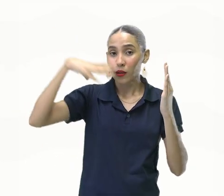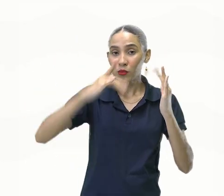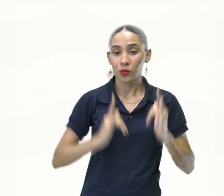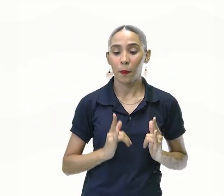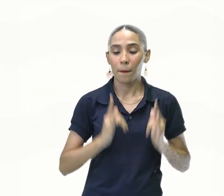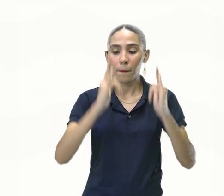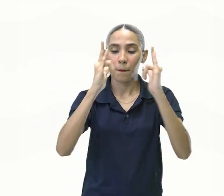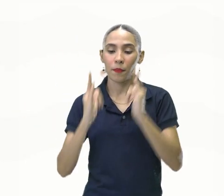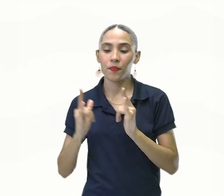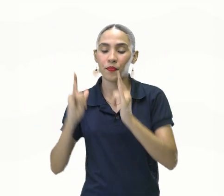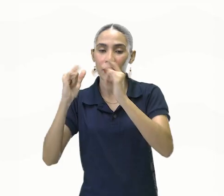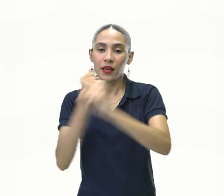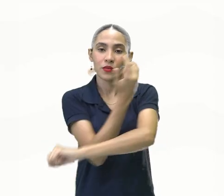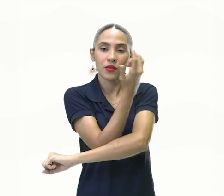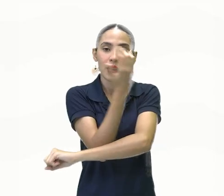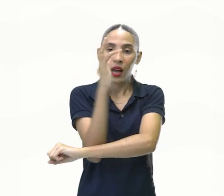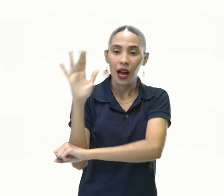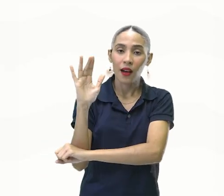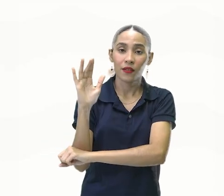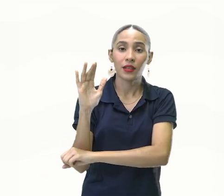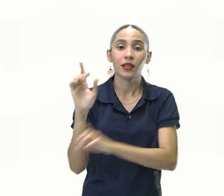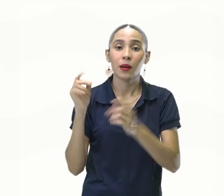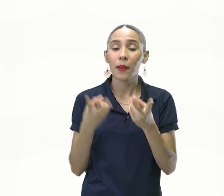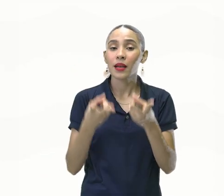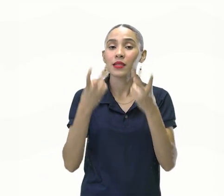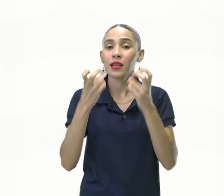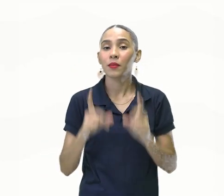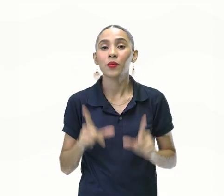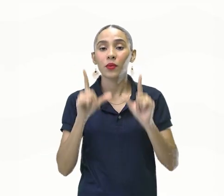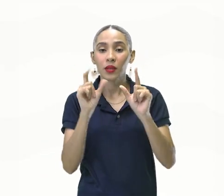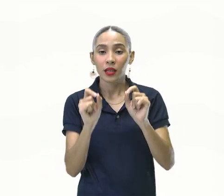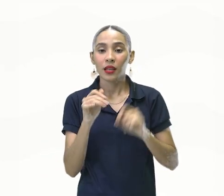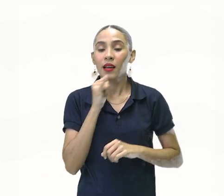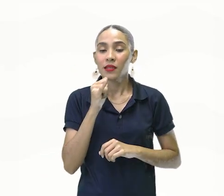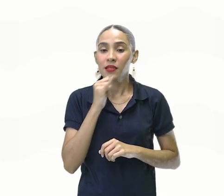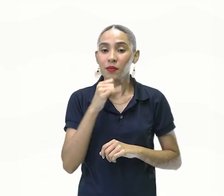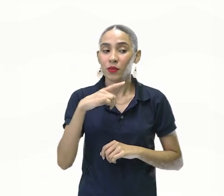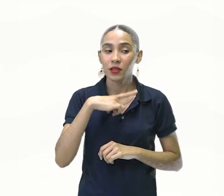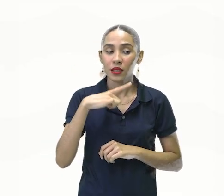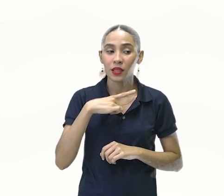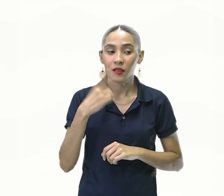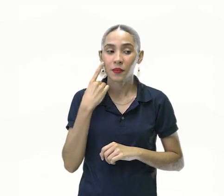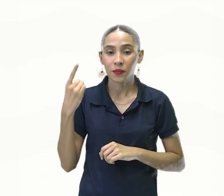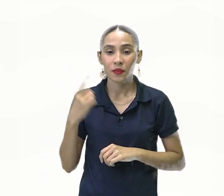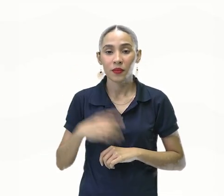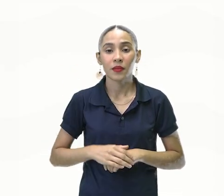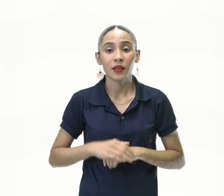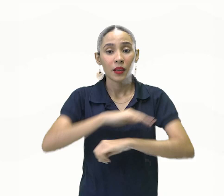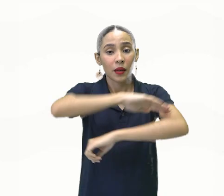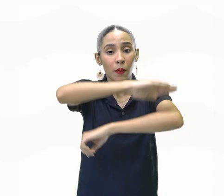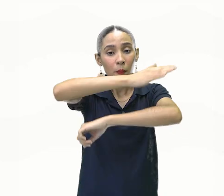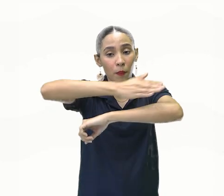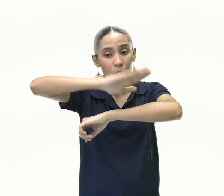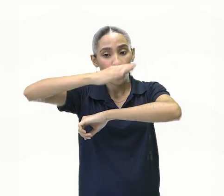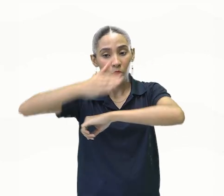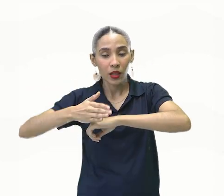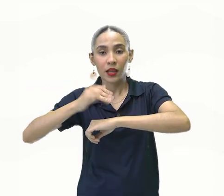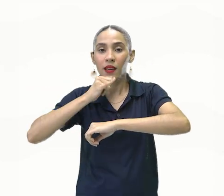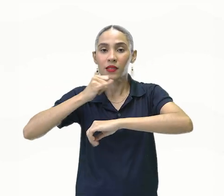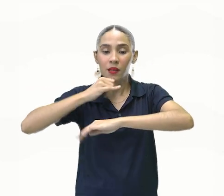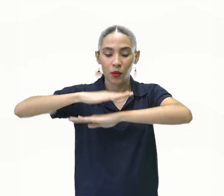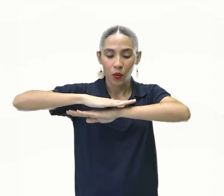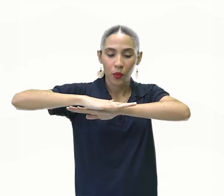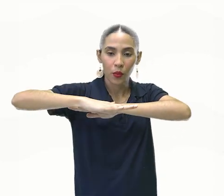vem do prédio, dessas árvores, dessas plantas, você percebe o quê? Ela tem, e das